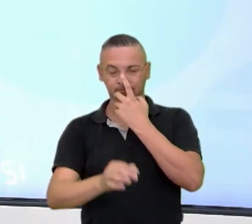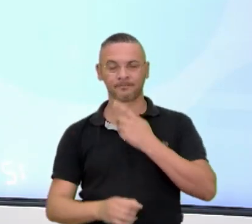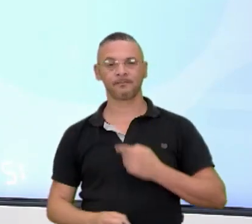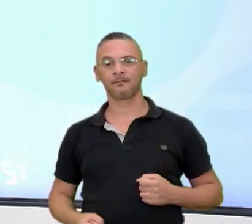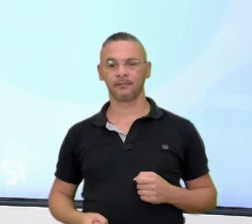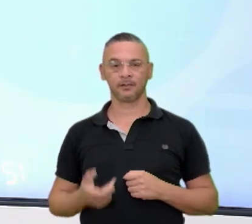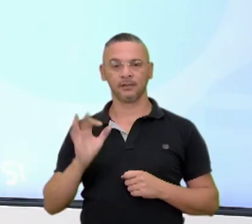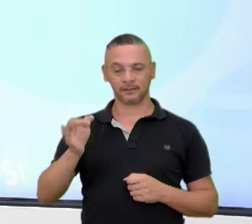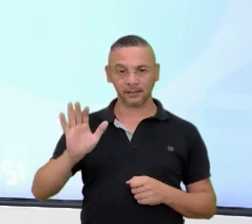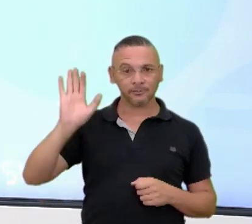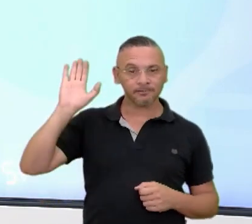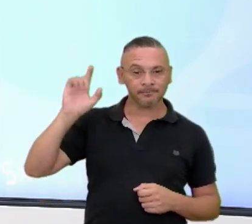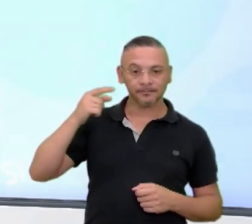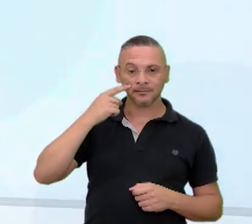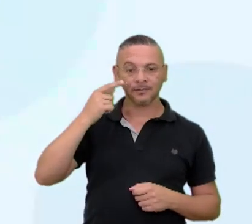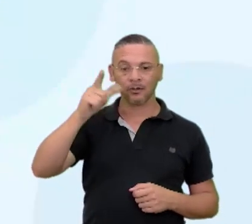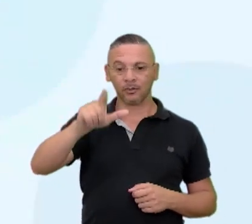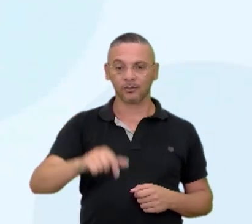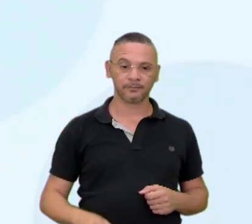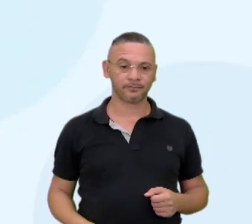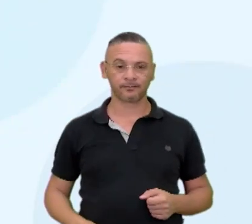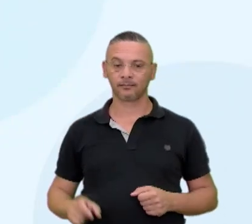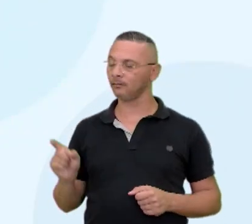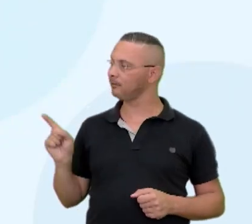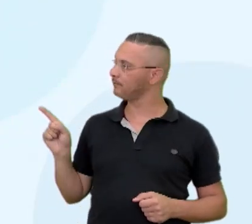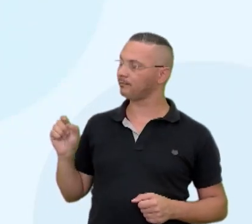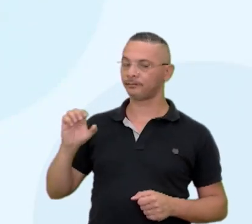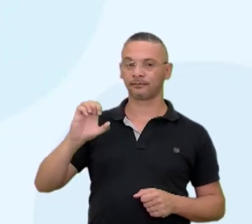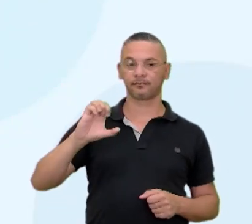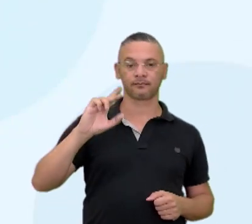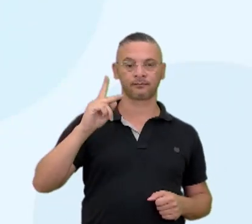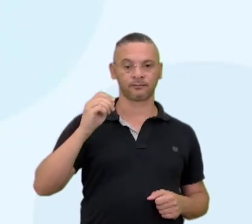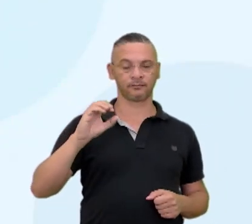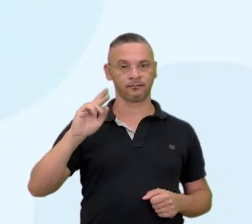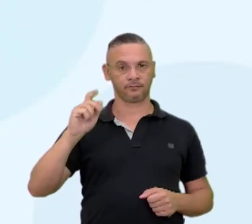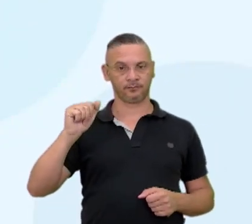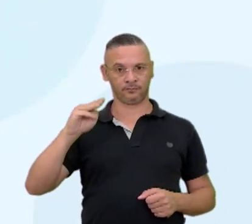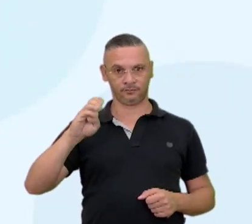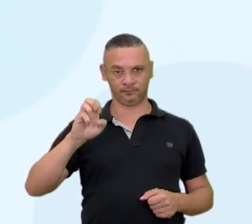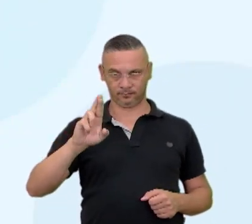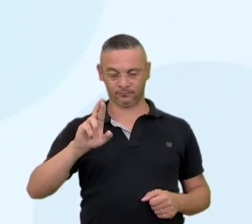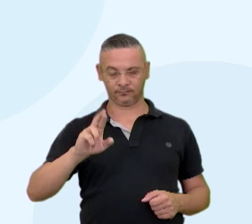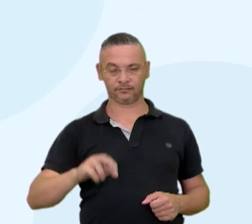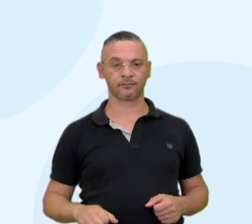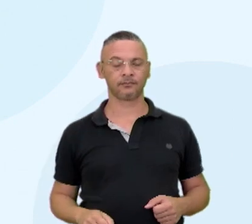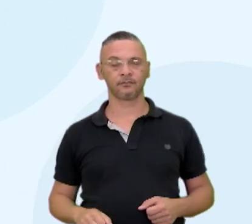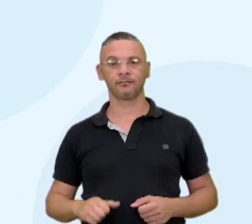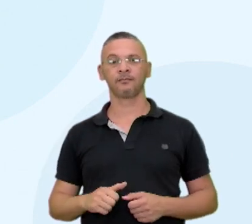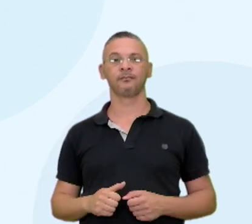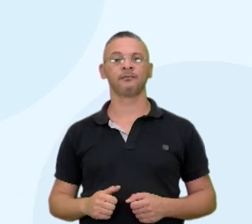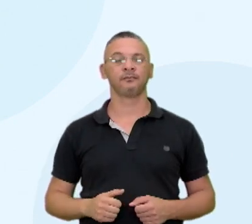echo chamber, hoax, que vamos falar sobre isso agora. Certo? Então, só para retomar, esse slide que falamos na